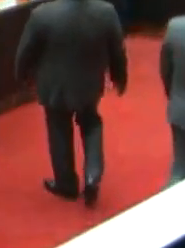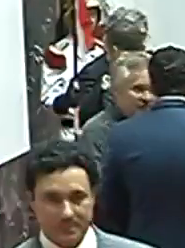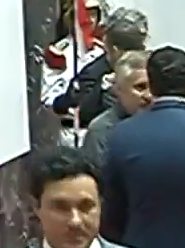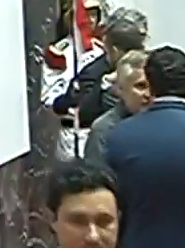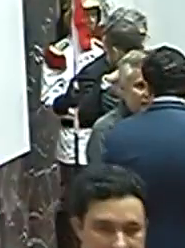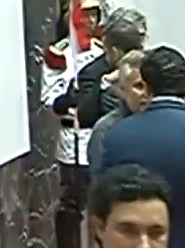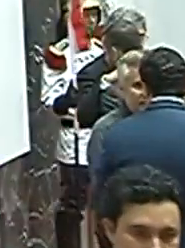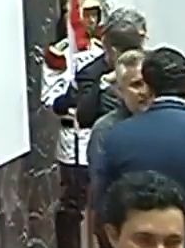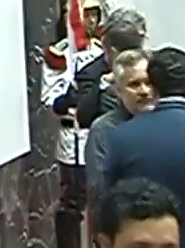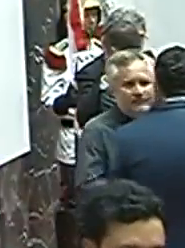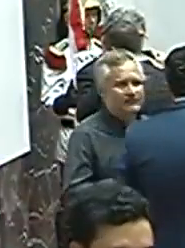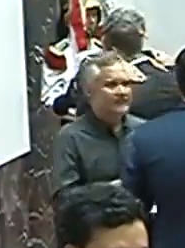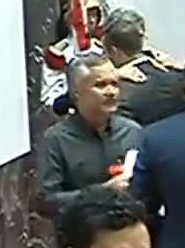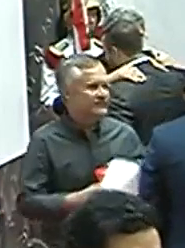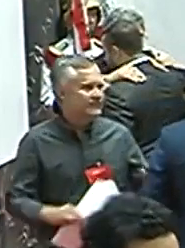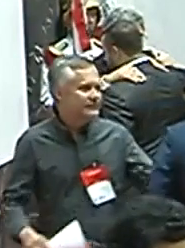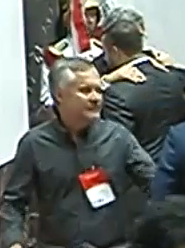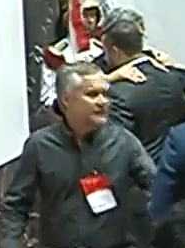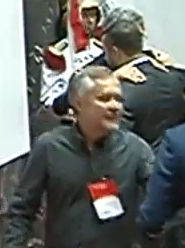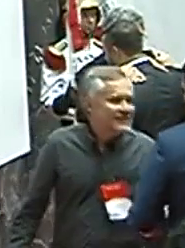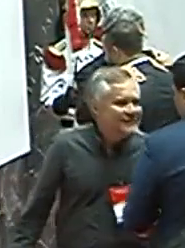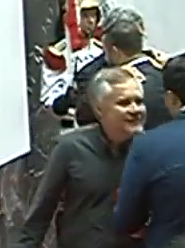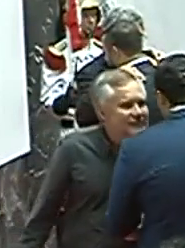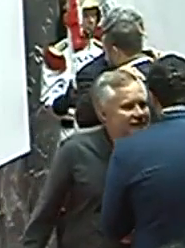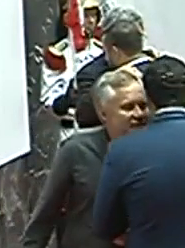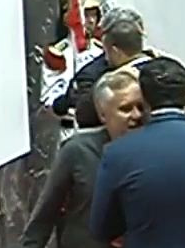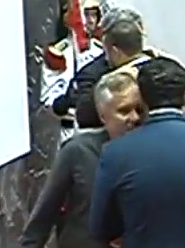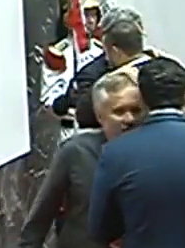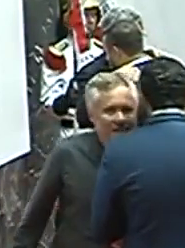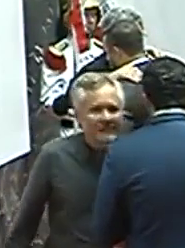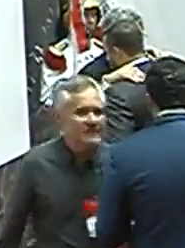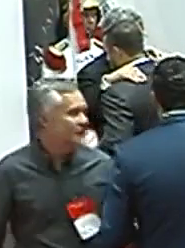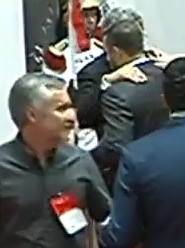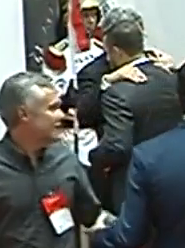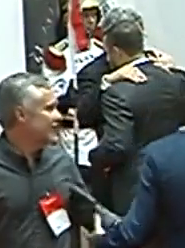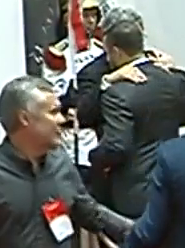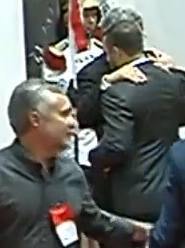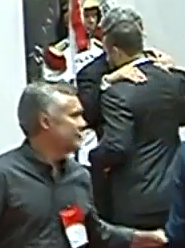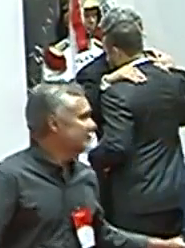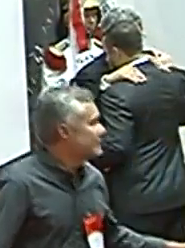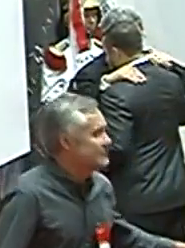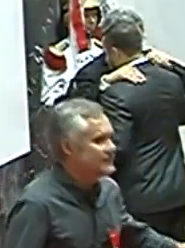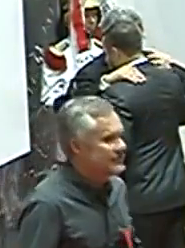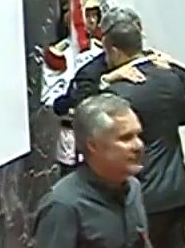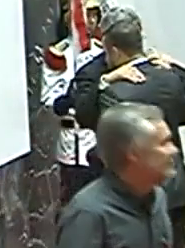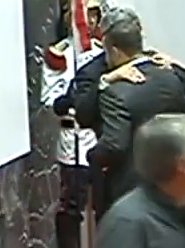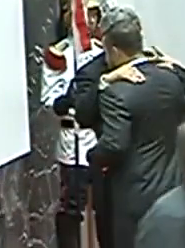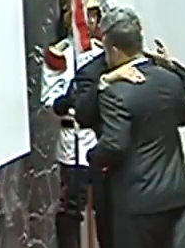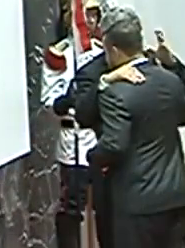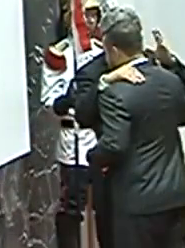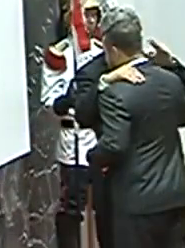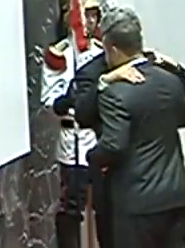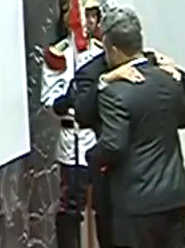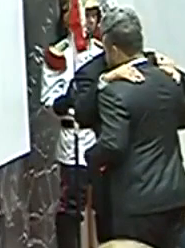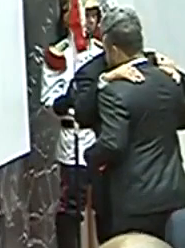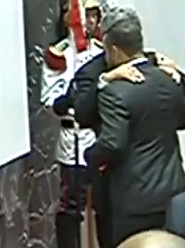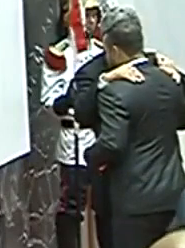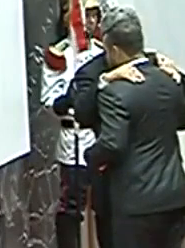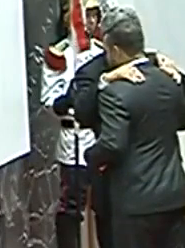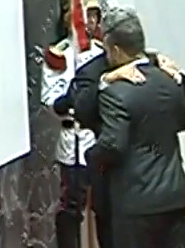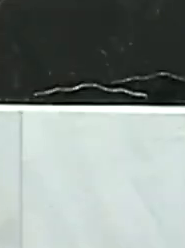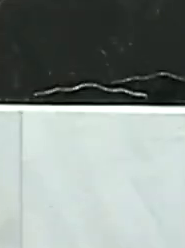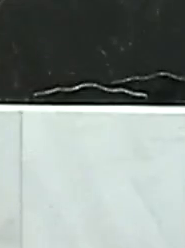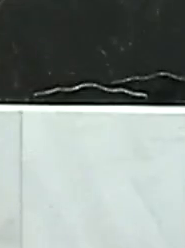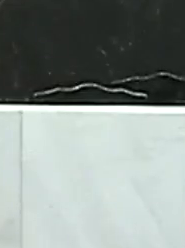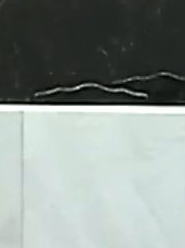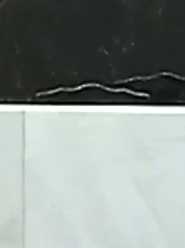é o deputado mais velho. Eli Tarquínio, que está com 78 anos, que é o deputado mais velho. E nesta cerimônia